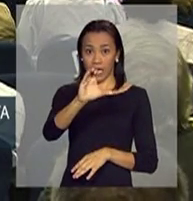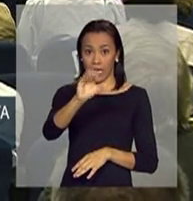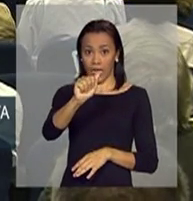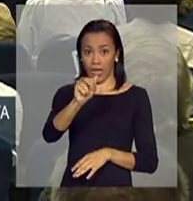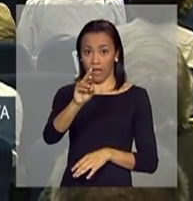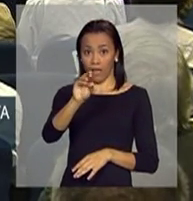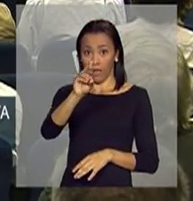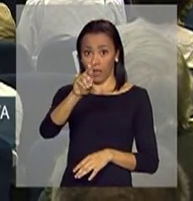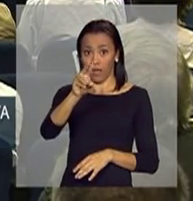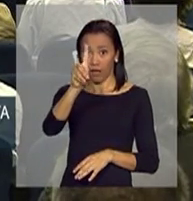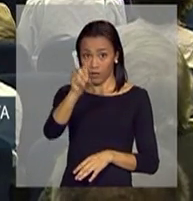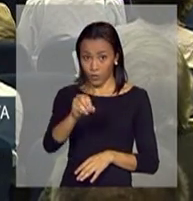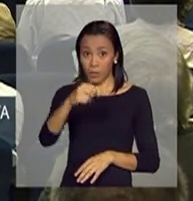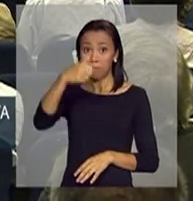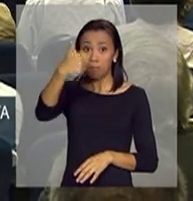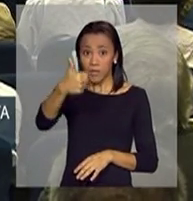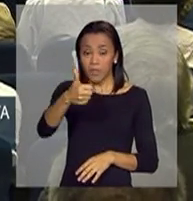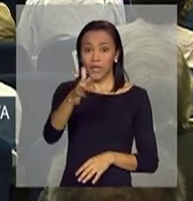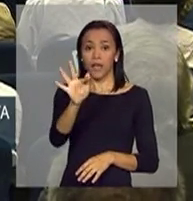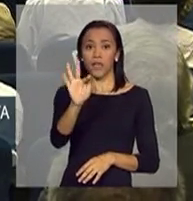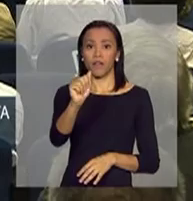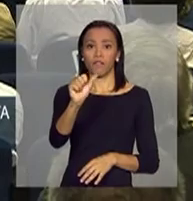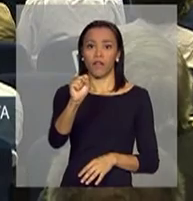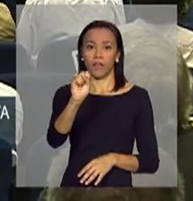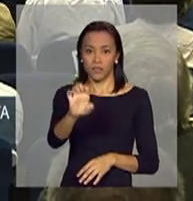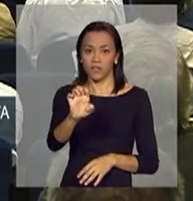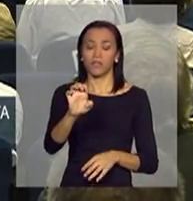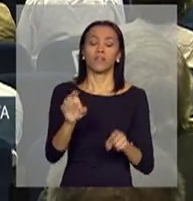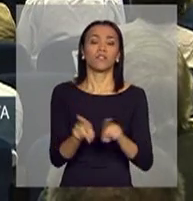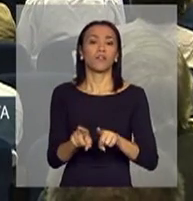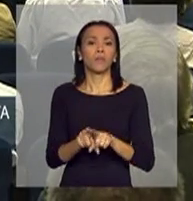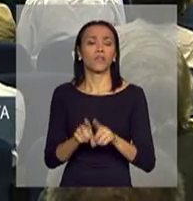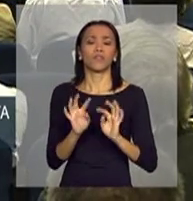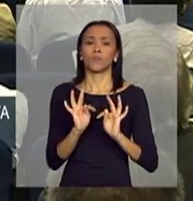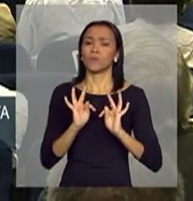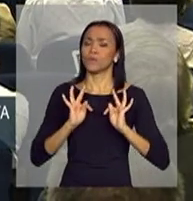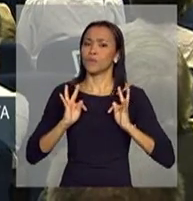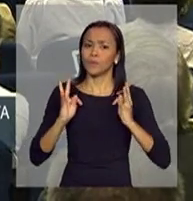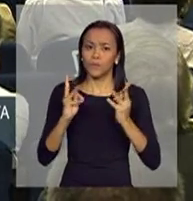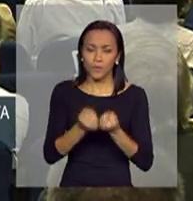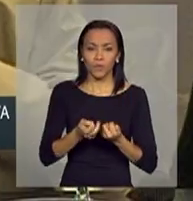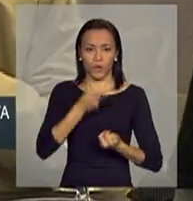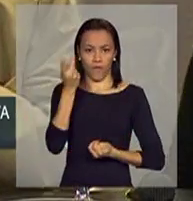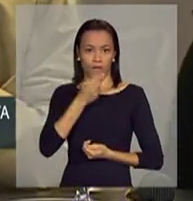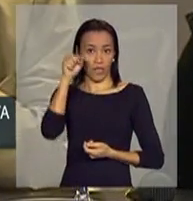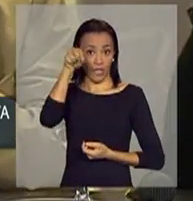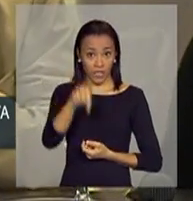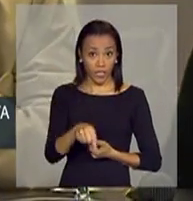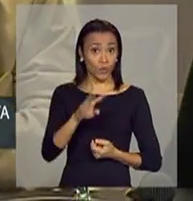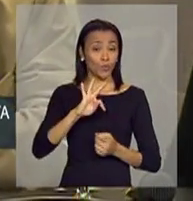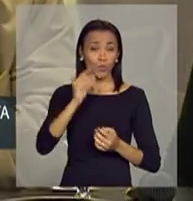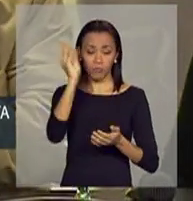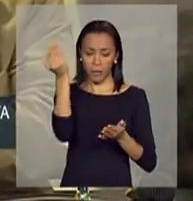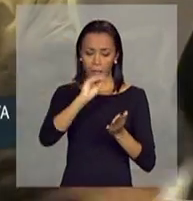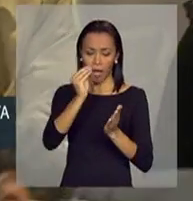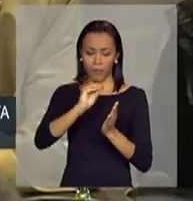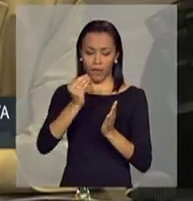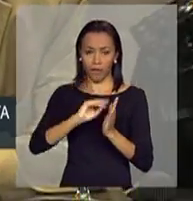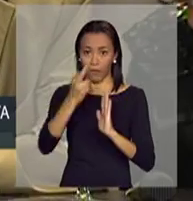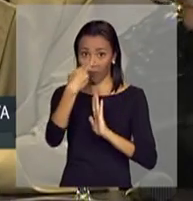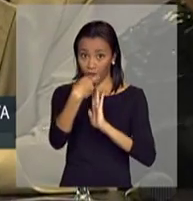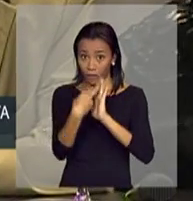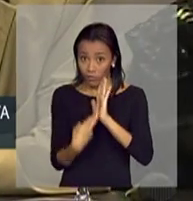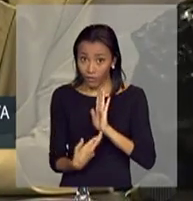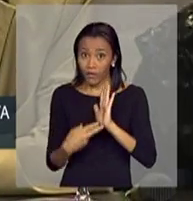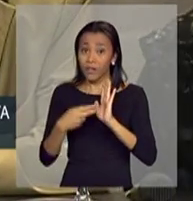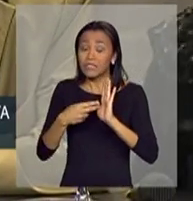atualmente, o Pedro Pontual. Então, tudo que eu me referi aqui, tudo que está no relatório de progresso,